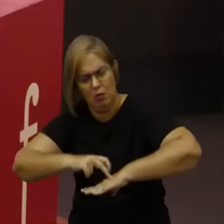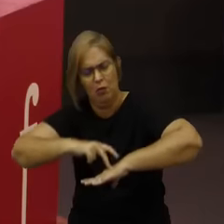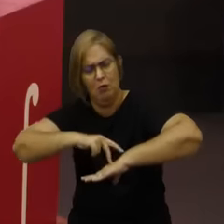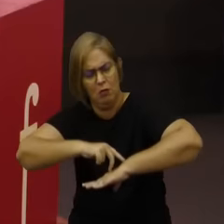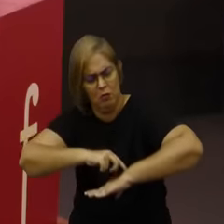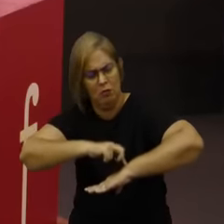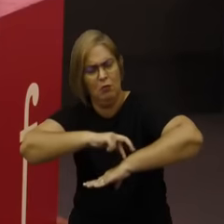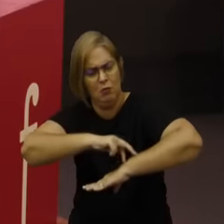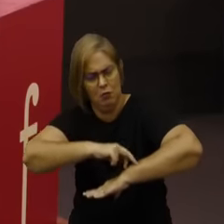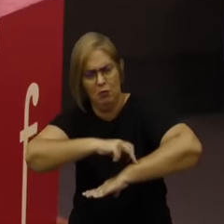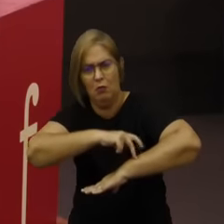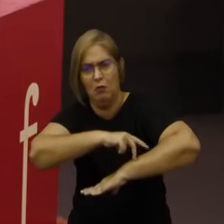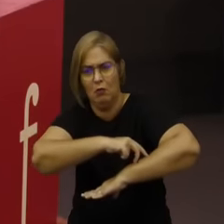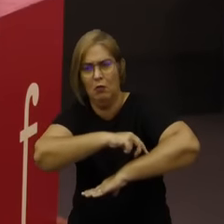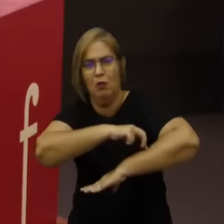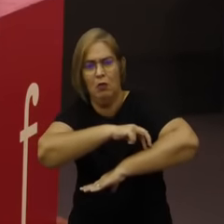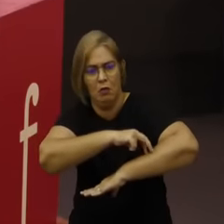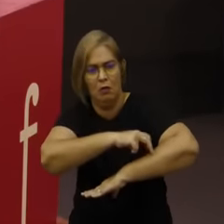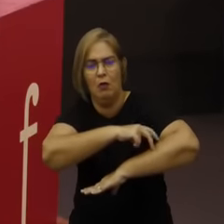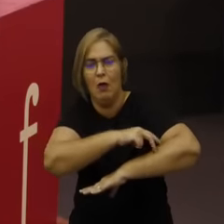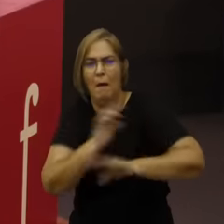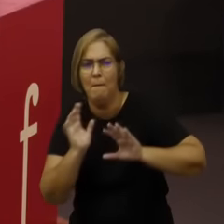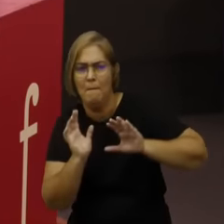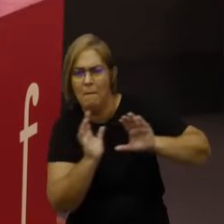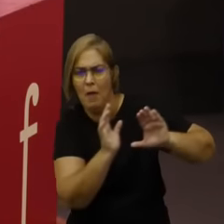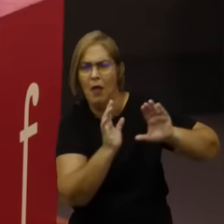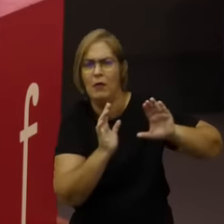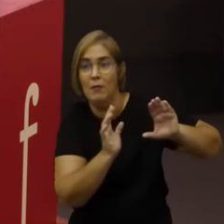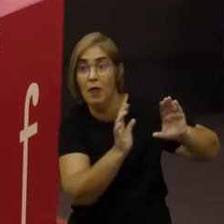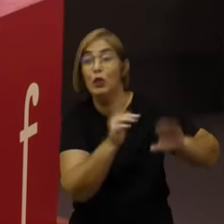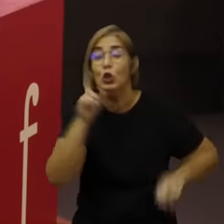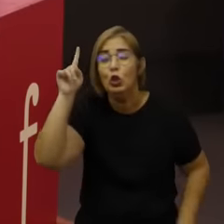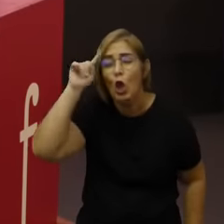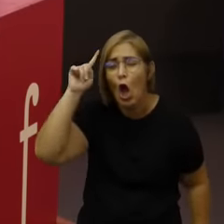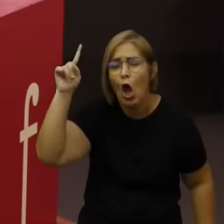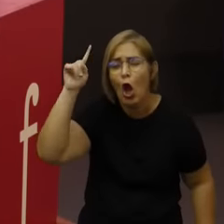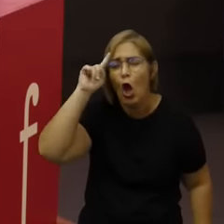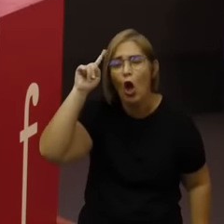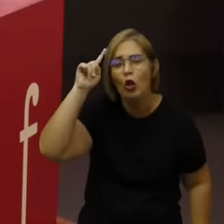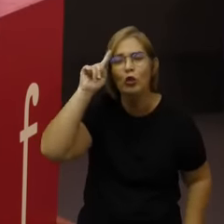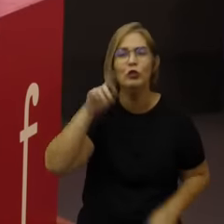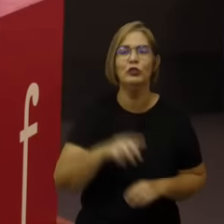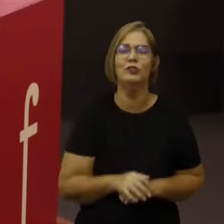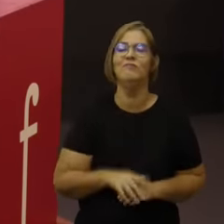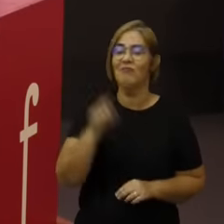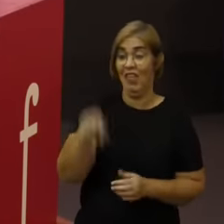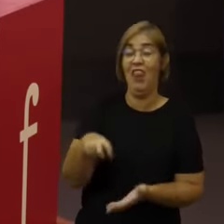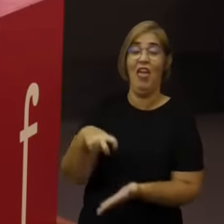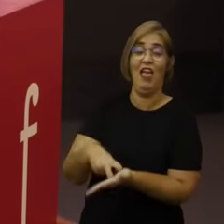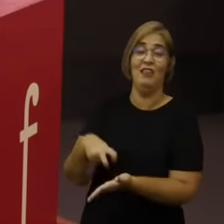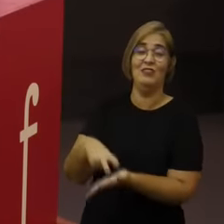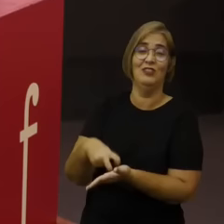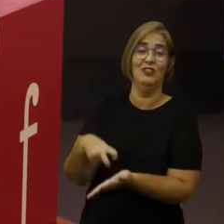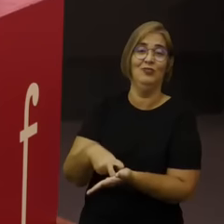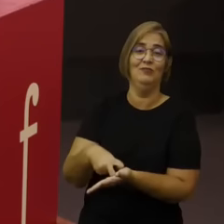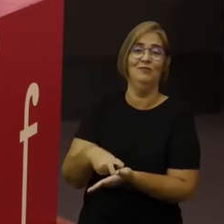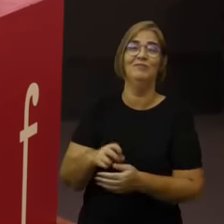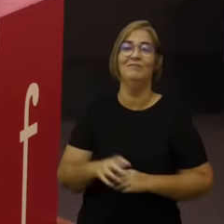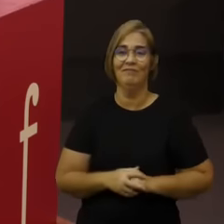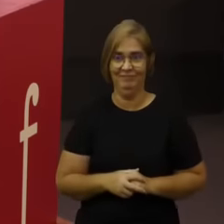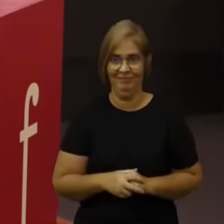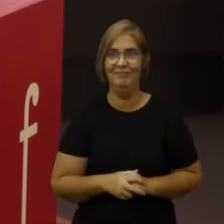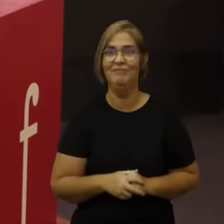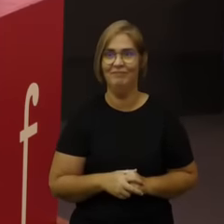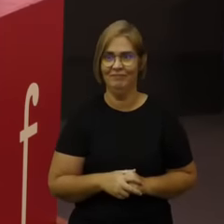repetição, que é marca que então castigo que é marca de um mal realizado pelo ser humano.